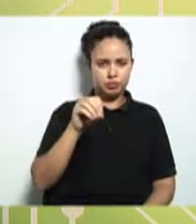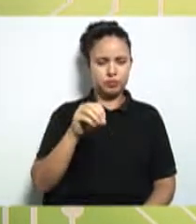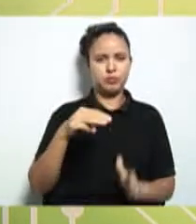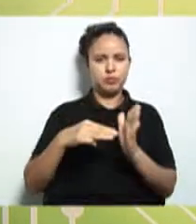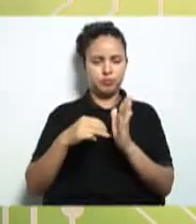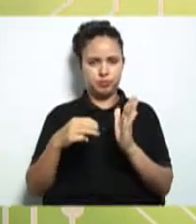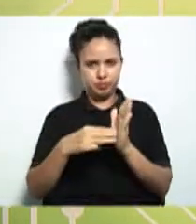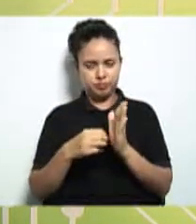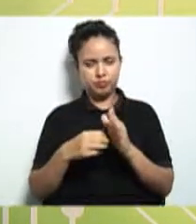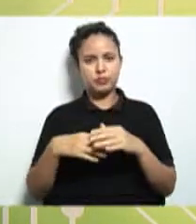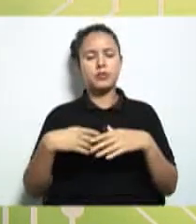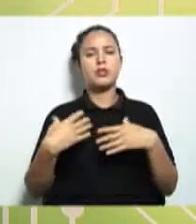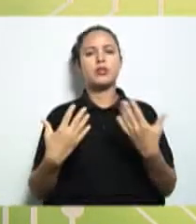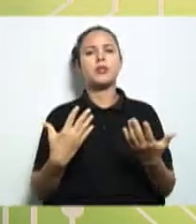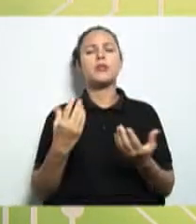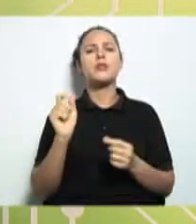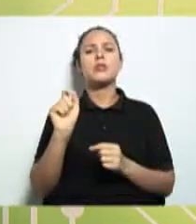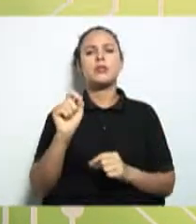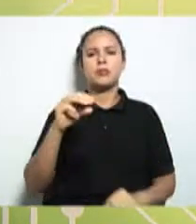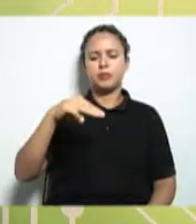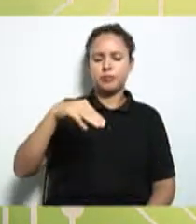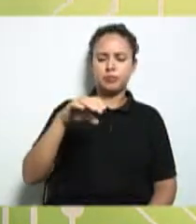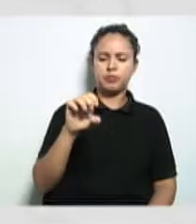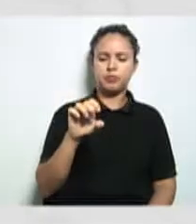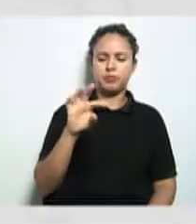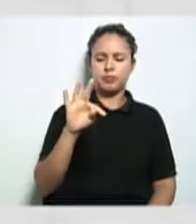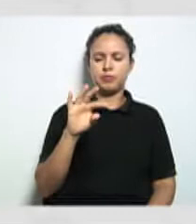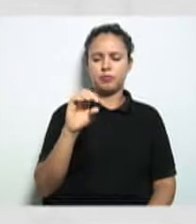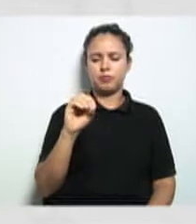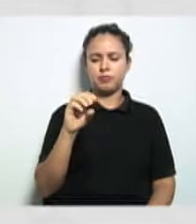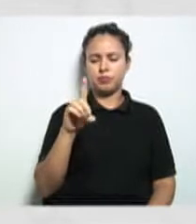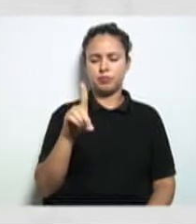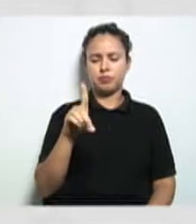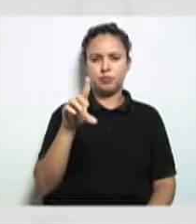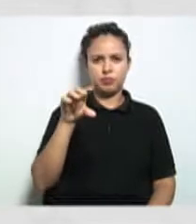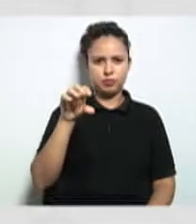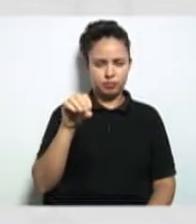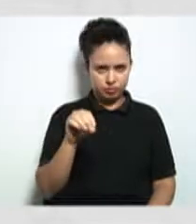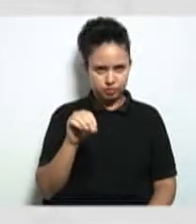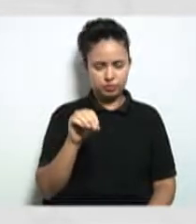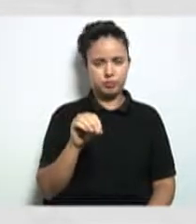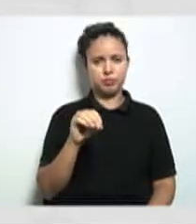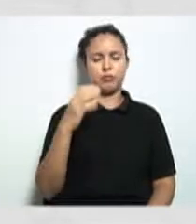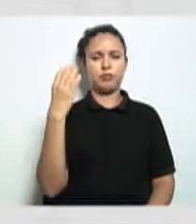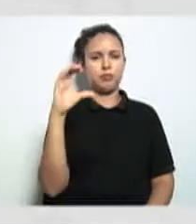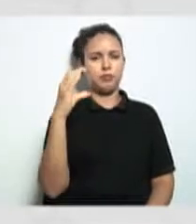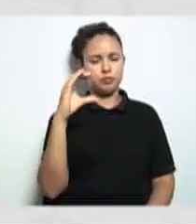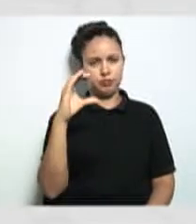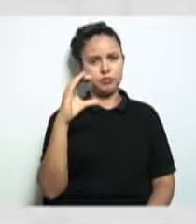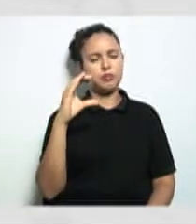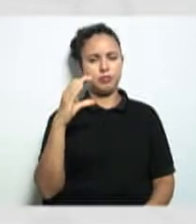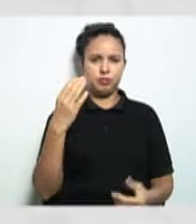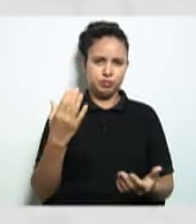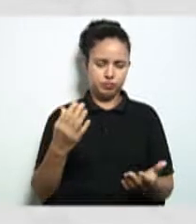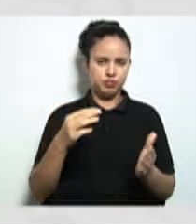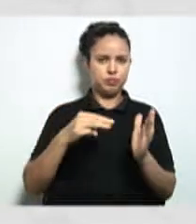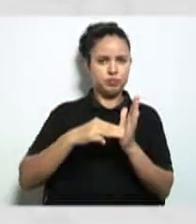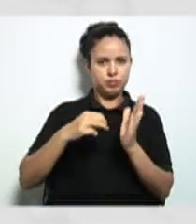o que é o método científico. O método científico, ele...